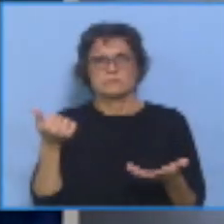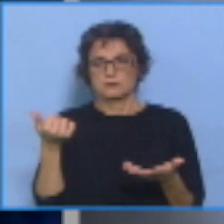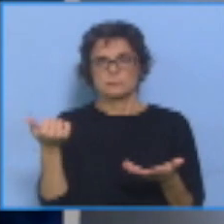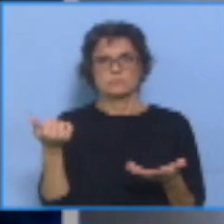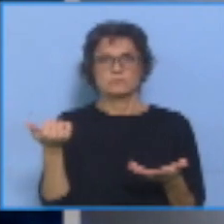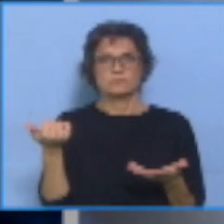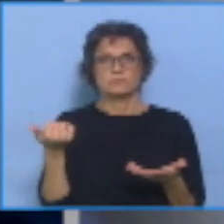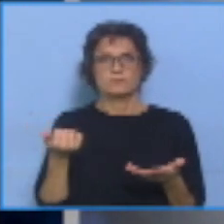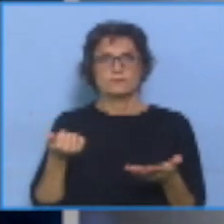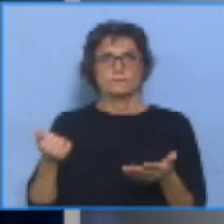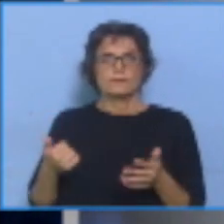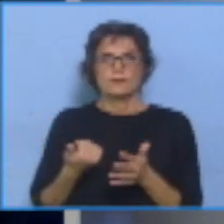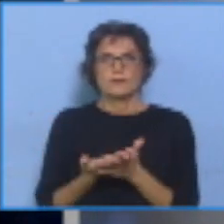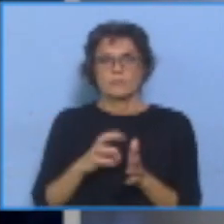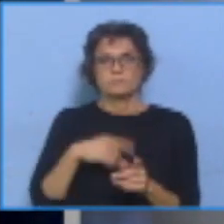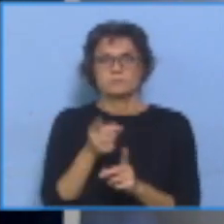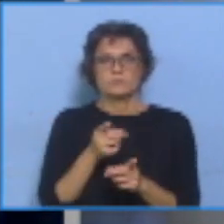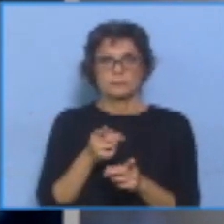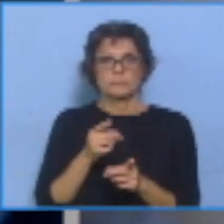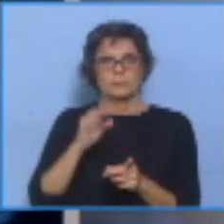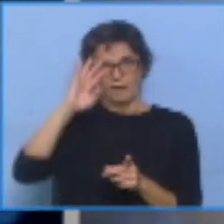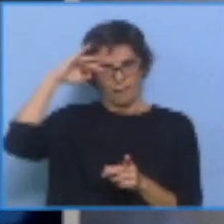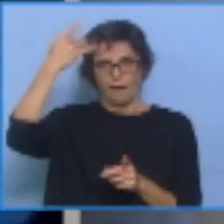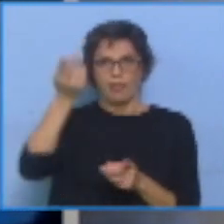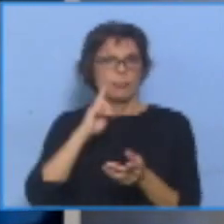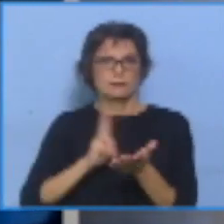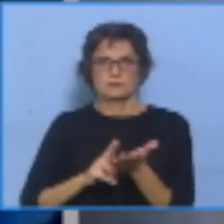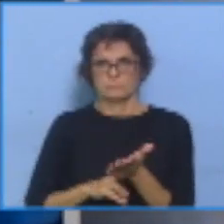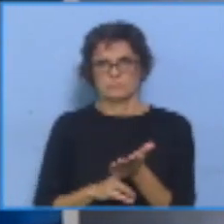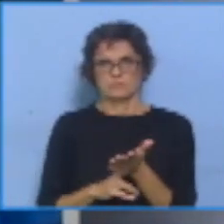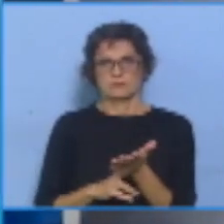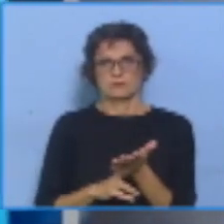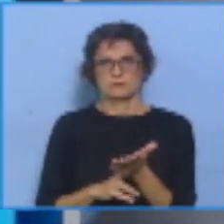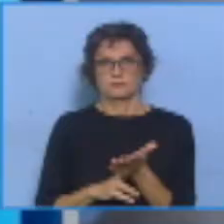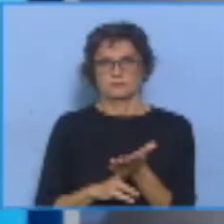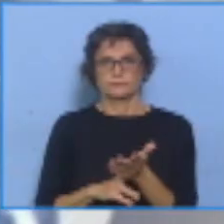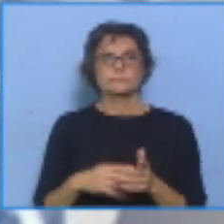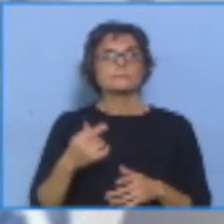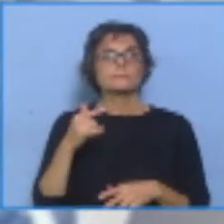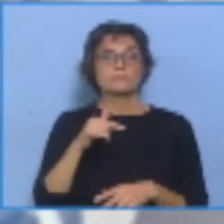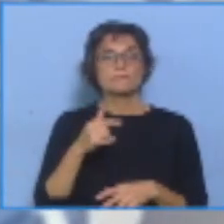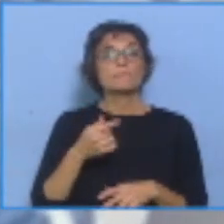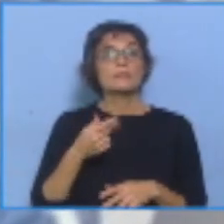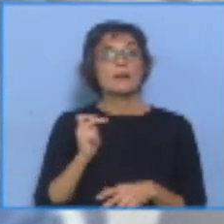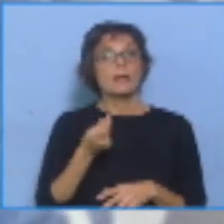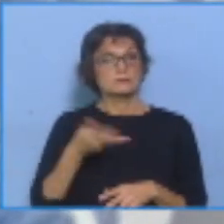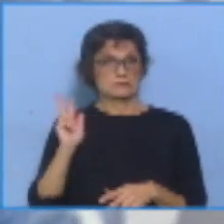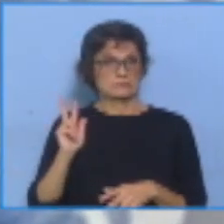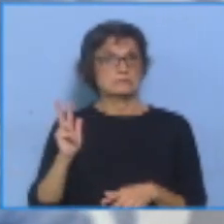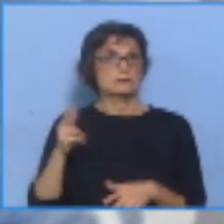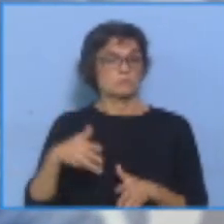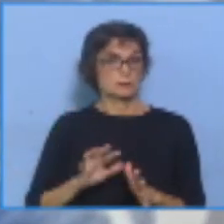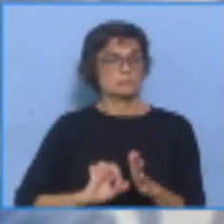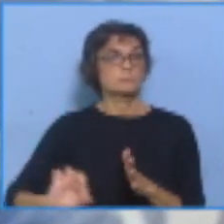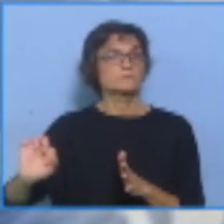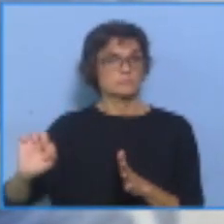sentido transcendente na cultura portuguesa do século XX. Este centenário, de facto, de Sofia de Melbreiner